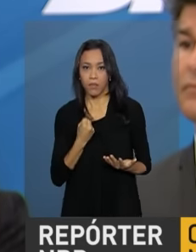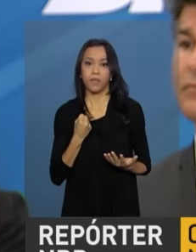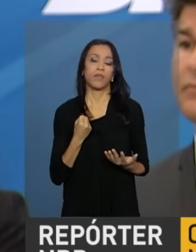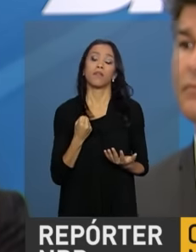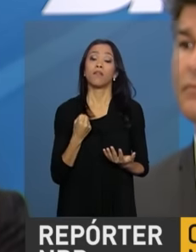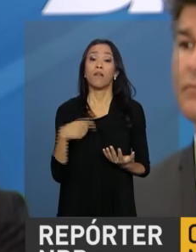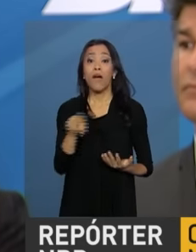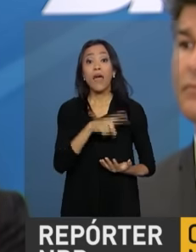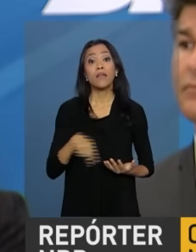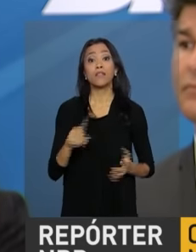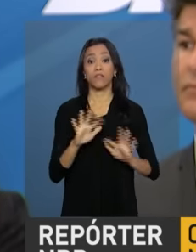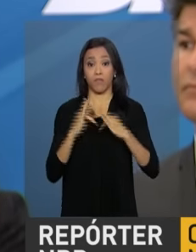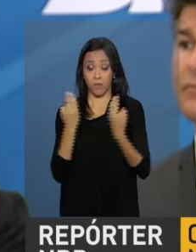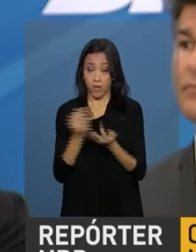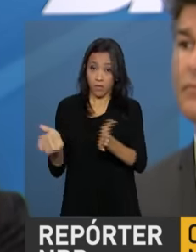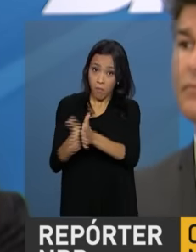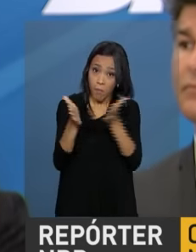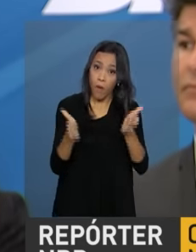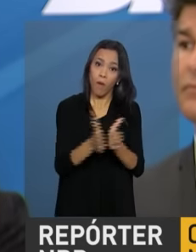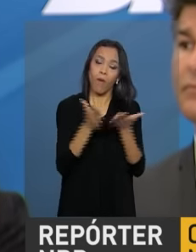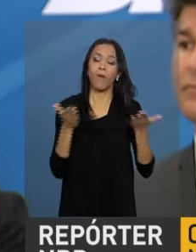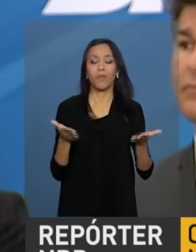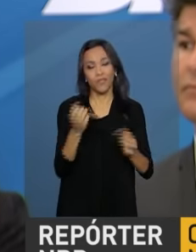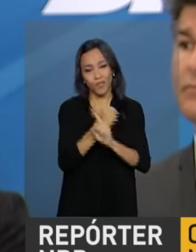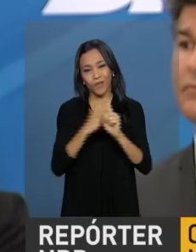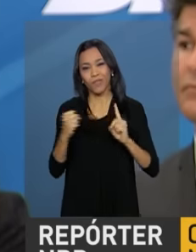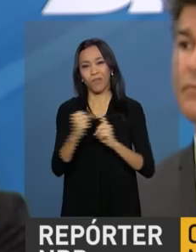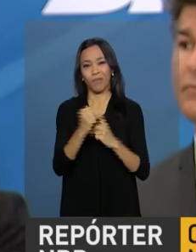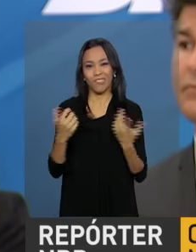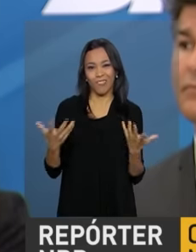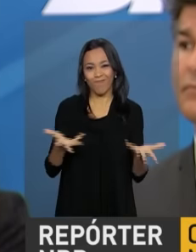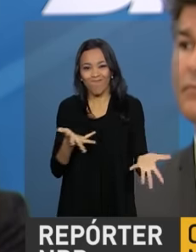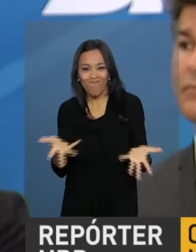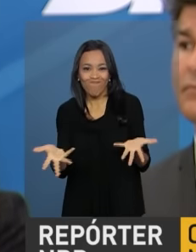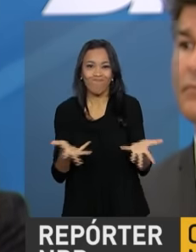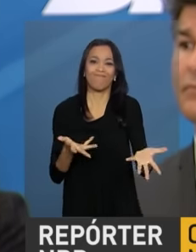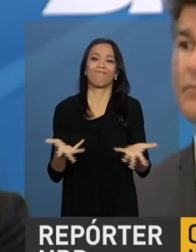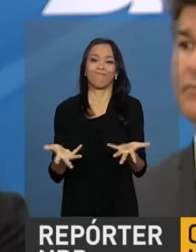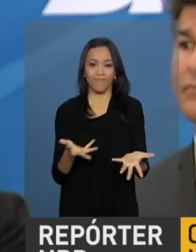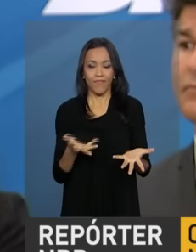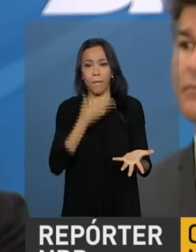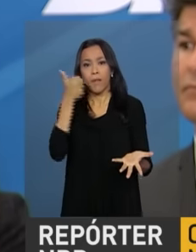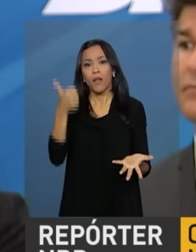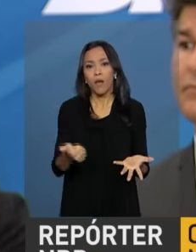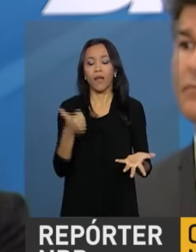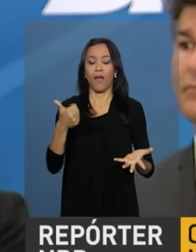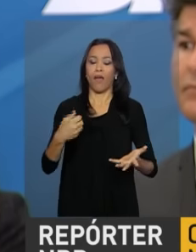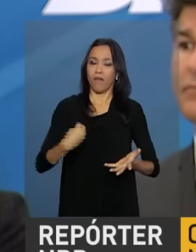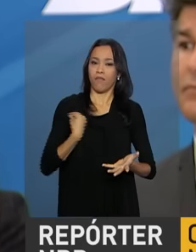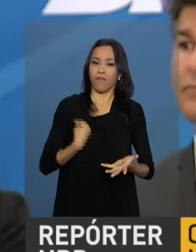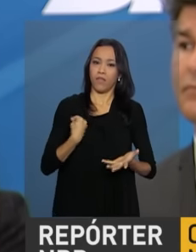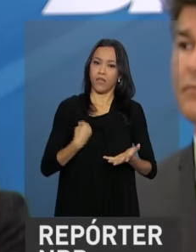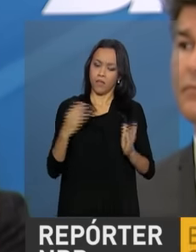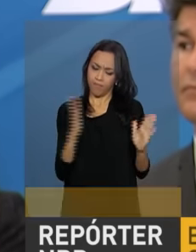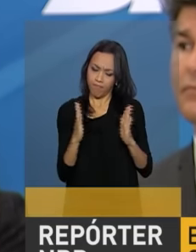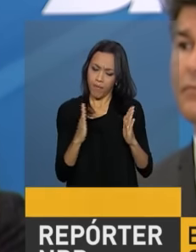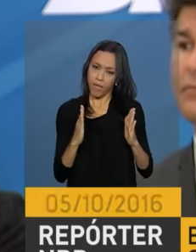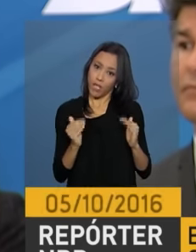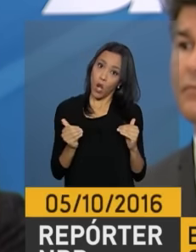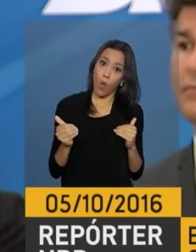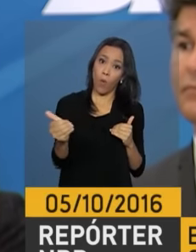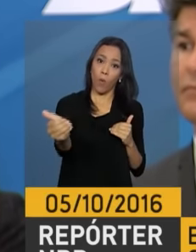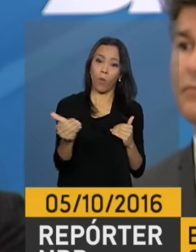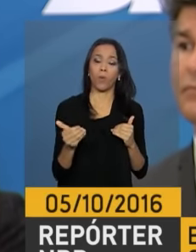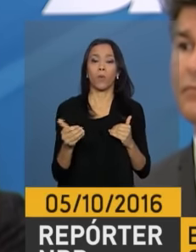As famílias mais pobres e mais vulneráveis socialmente. Ele ajudará a melhorar suas condições de vida a médio e a longo prazo. O programa